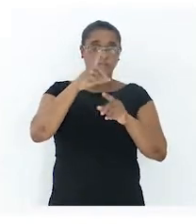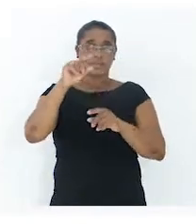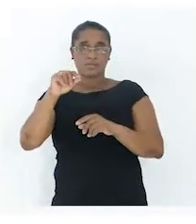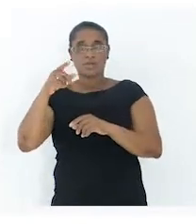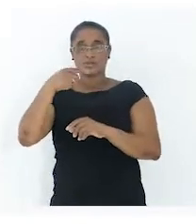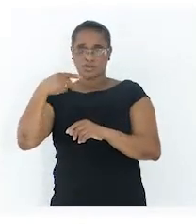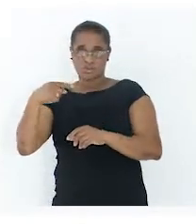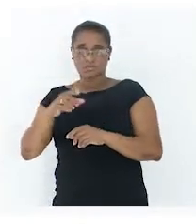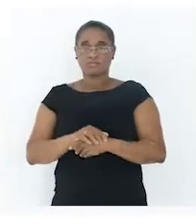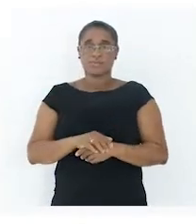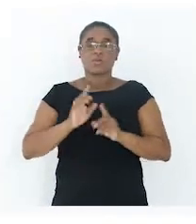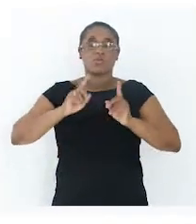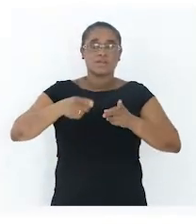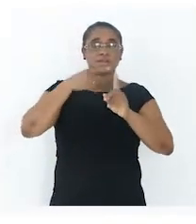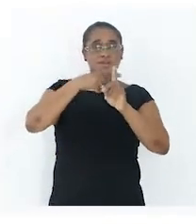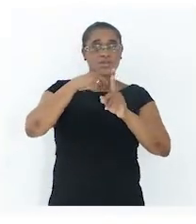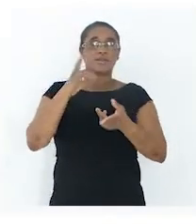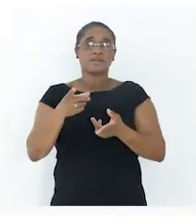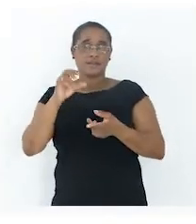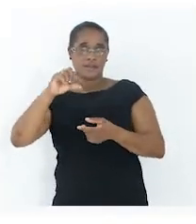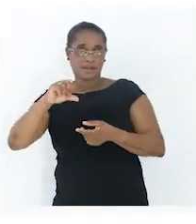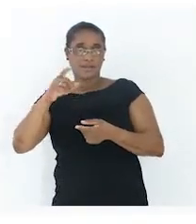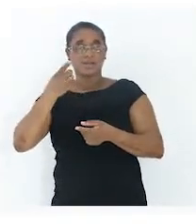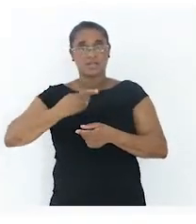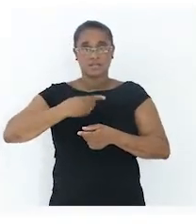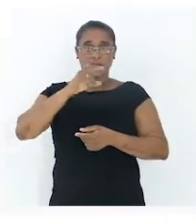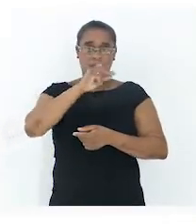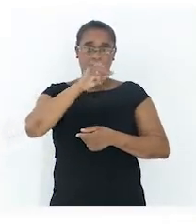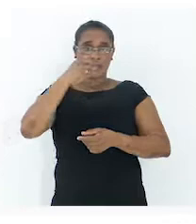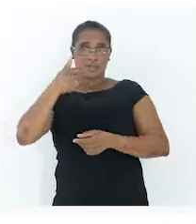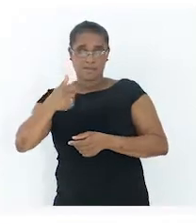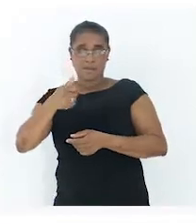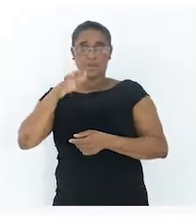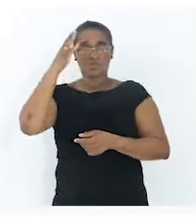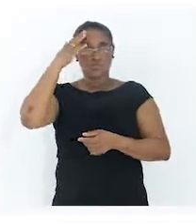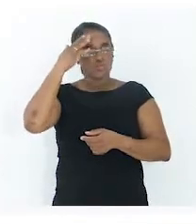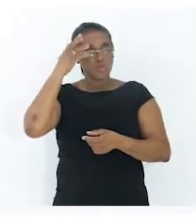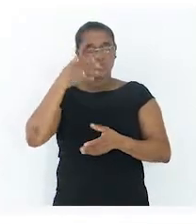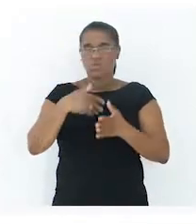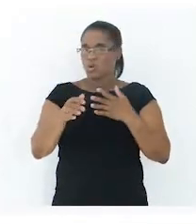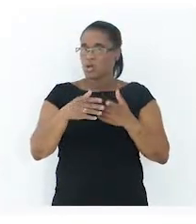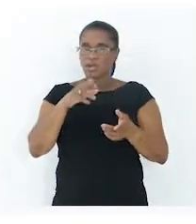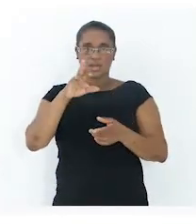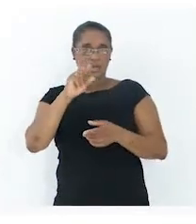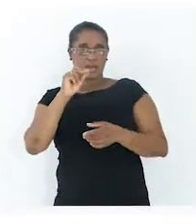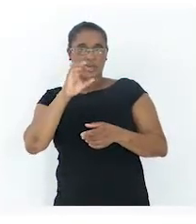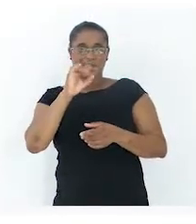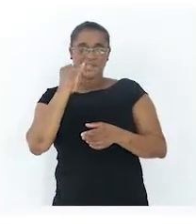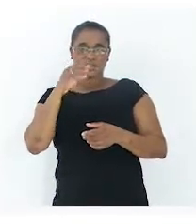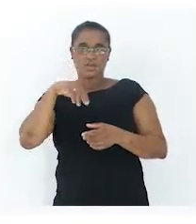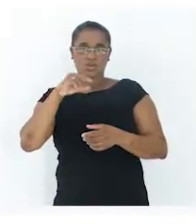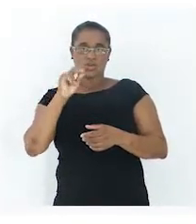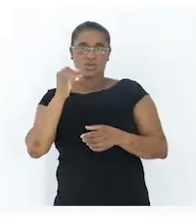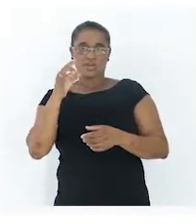que. Sejam A e B números racionais quaisquer, tais que